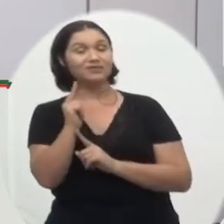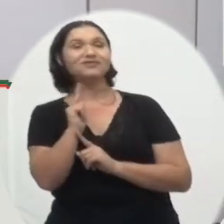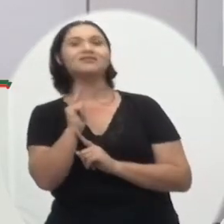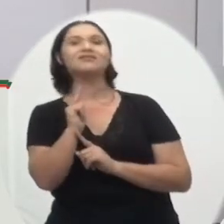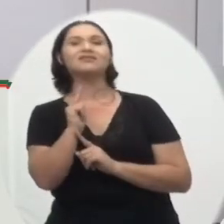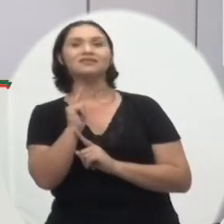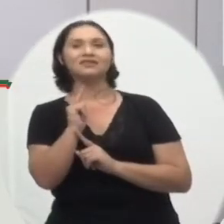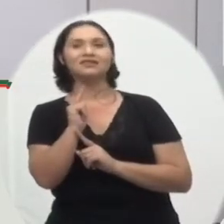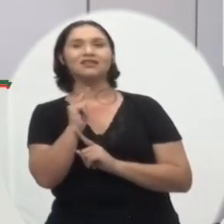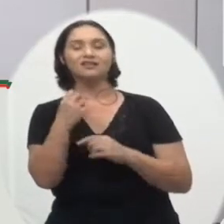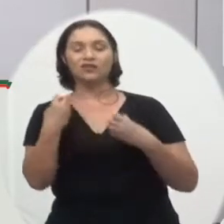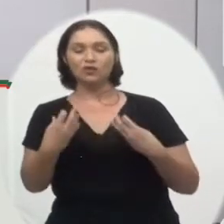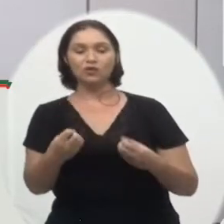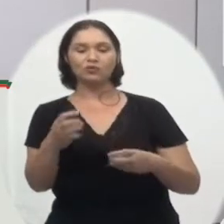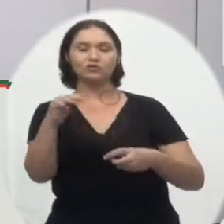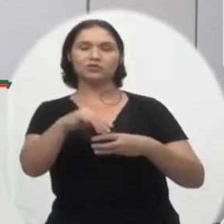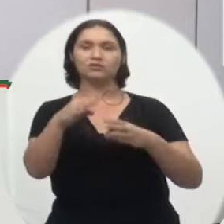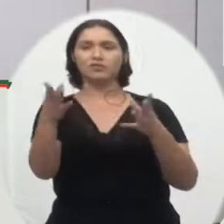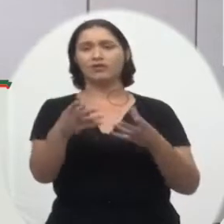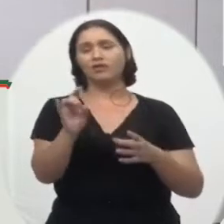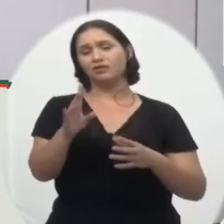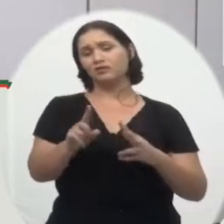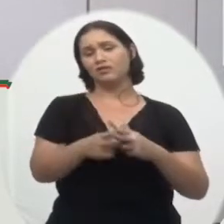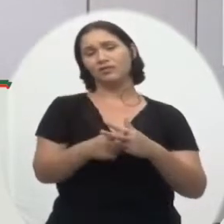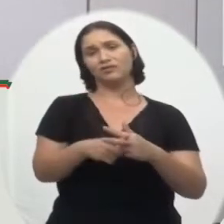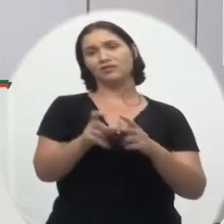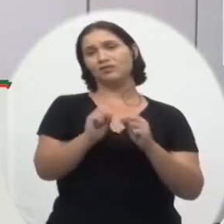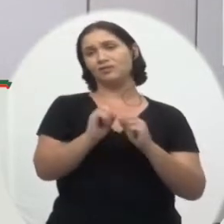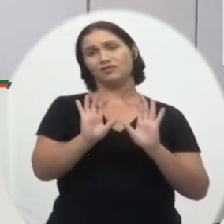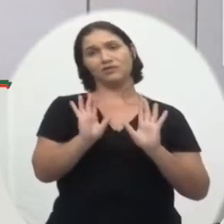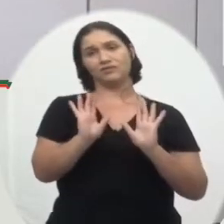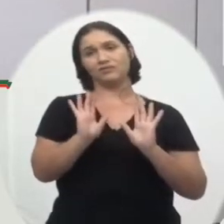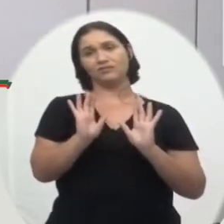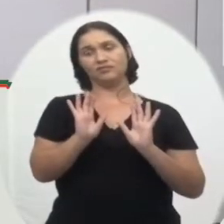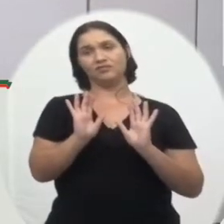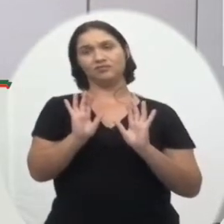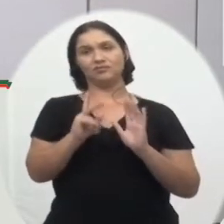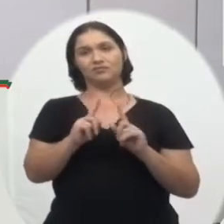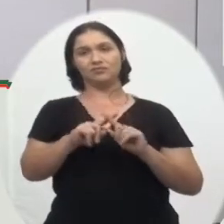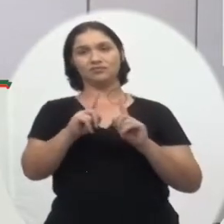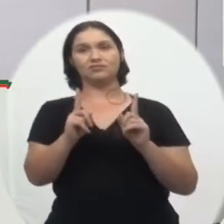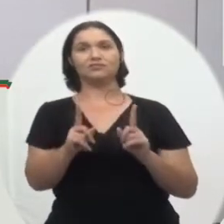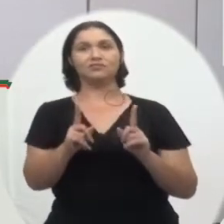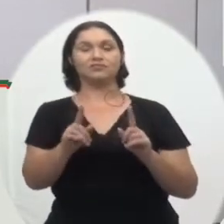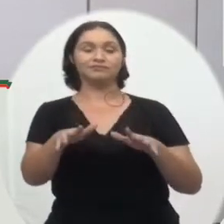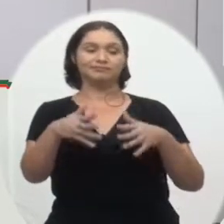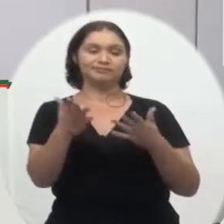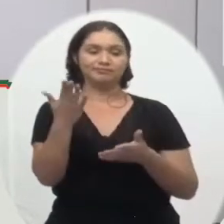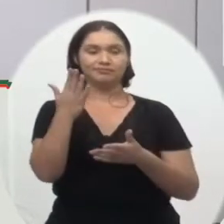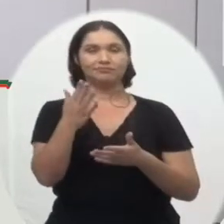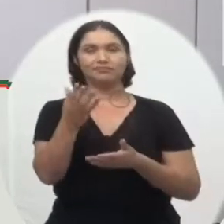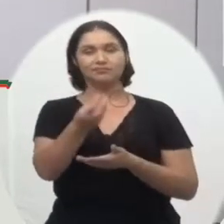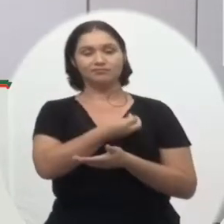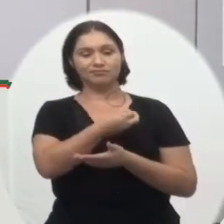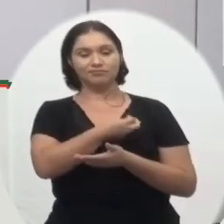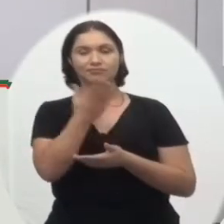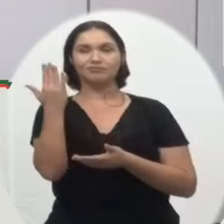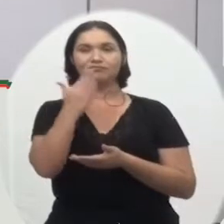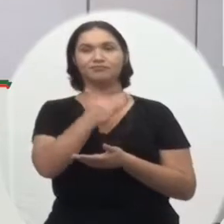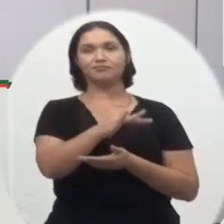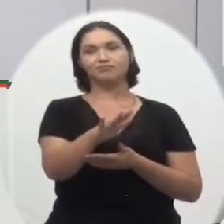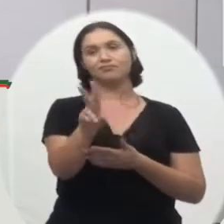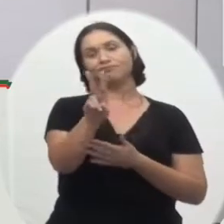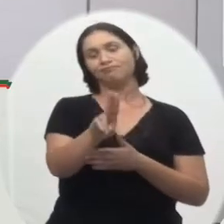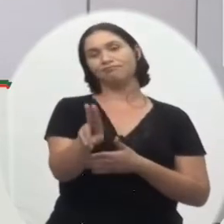aí. E o pouco que eles têm que fazer, eles abandonam. E colocando em risco, realmente, a vida dessas crianças que lá